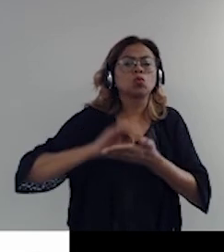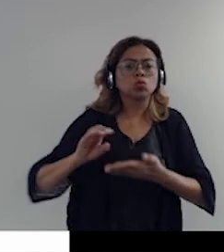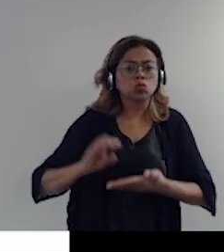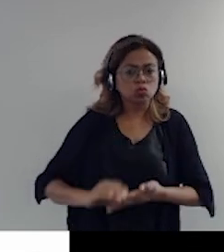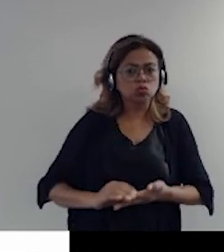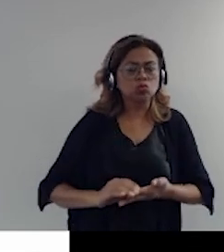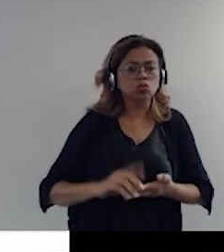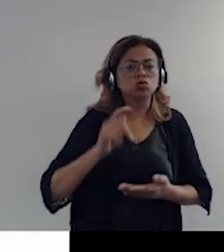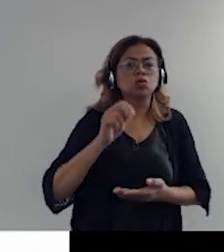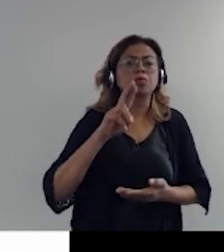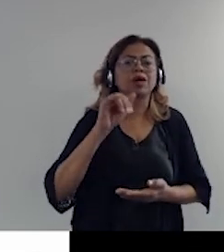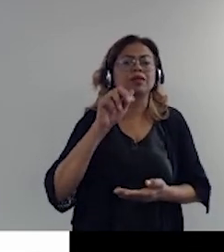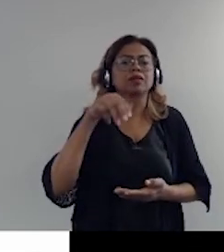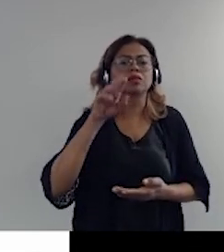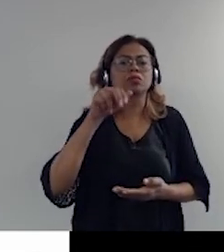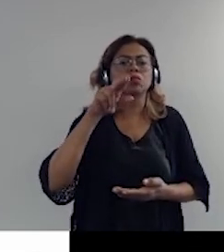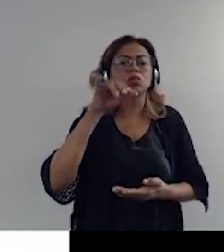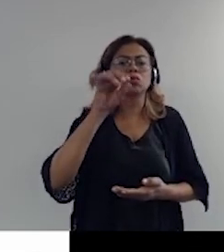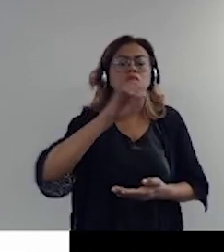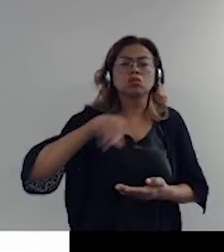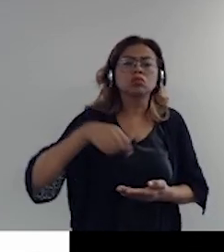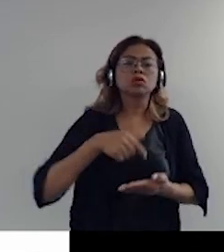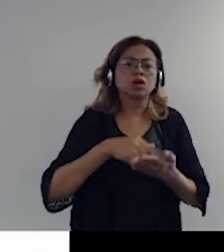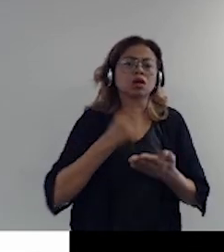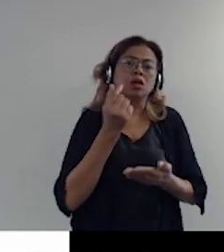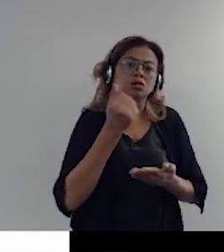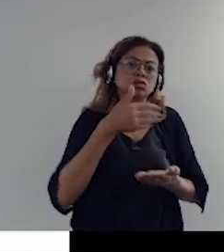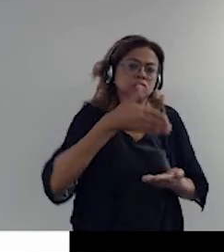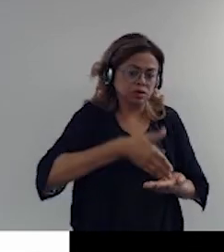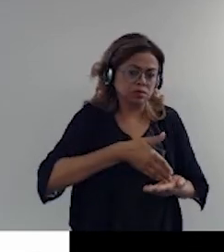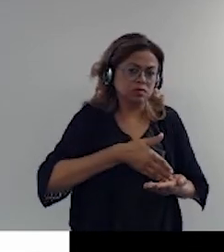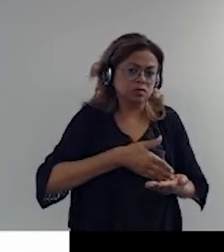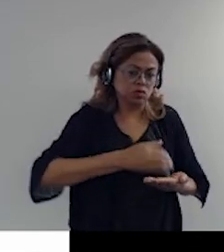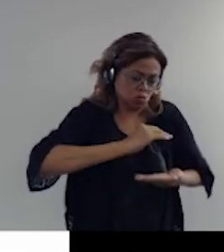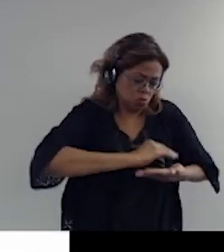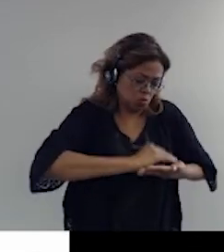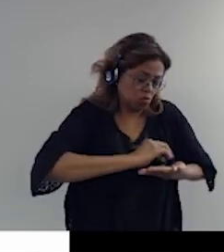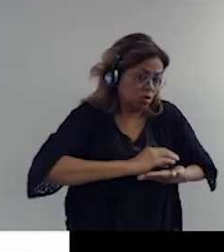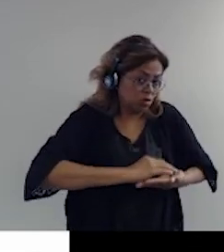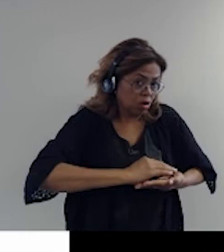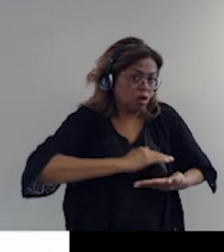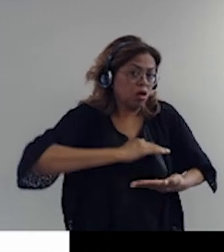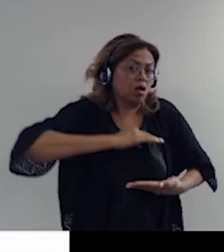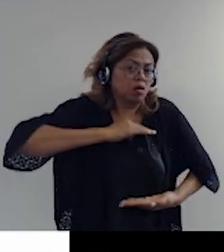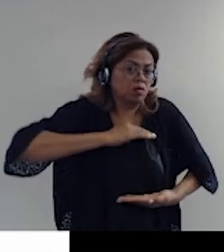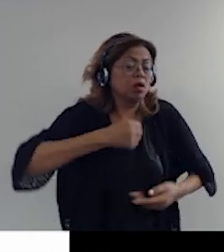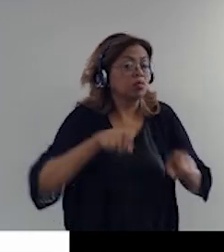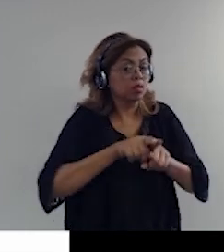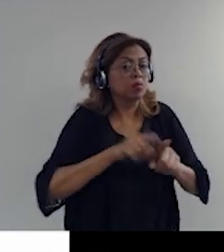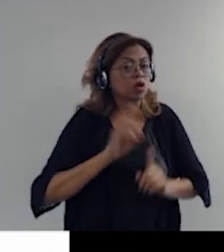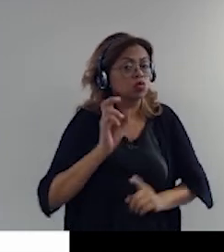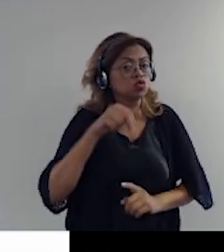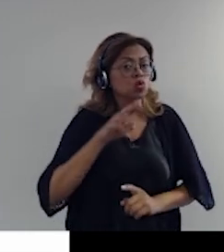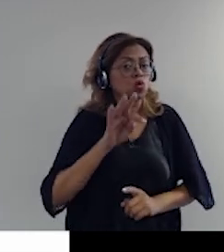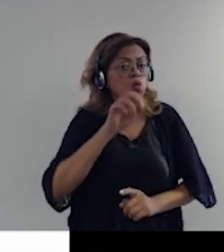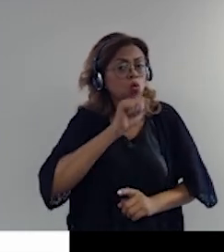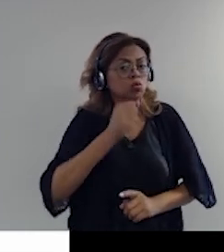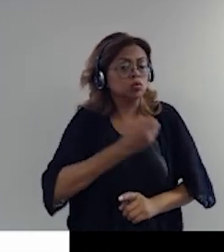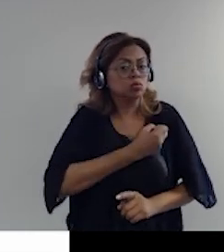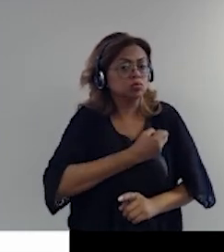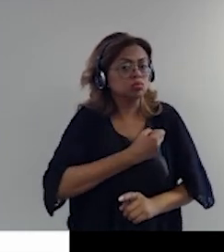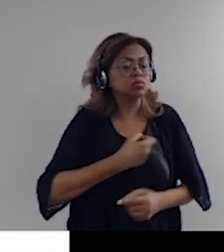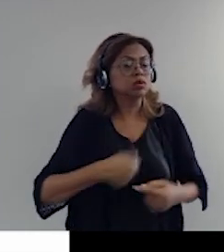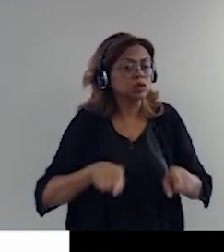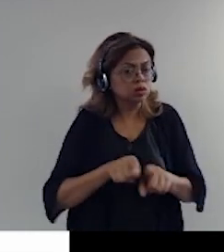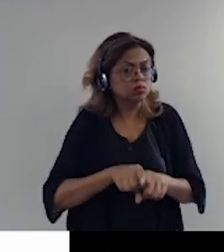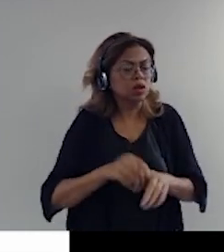do patrimônio que ela administra. O número de fundos cresceu e o número de contas também cresceu. Aqui a gente não